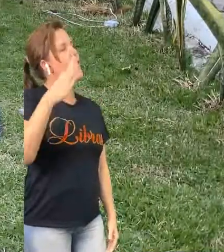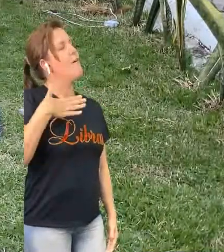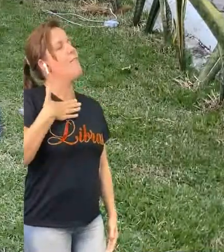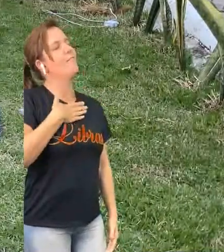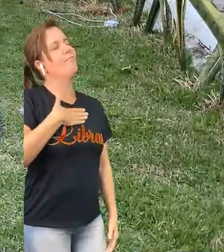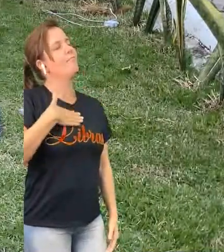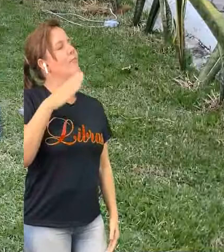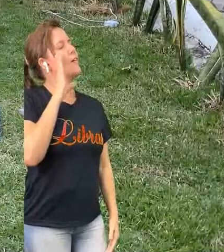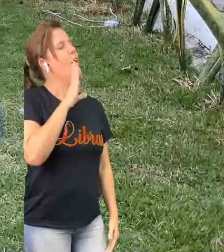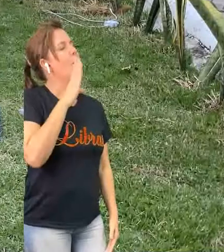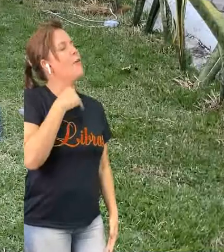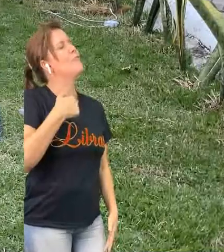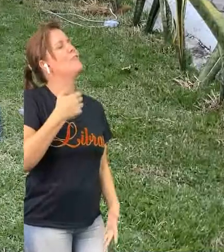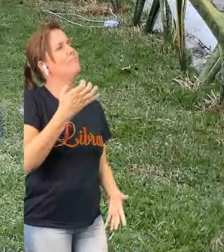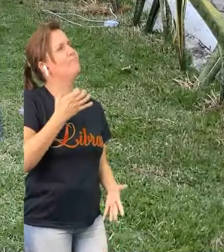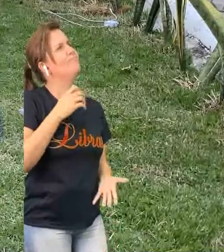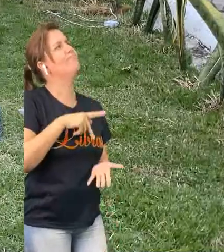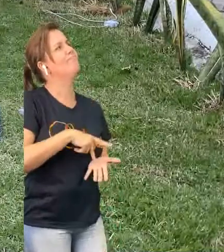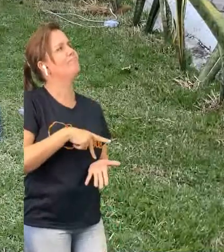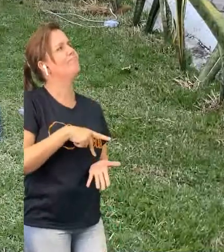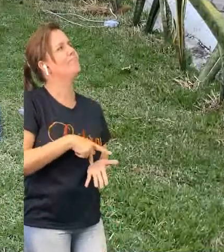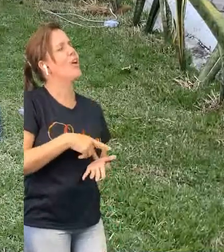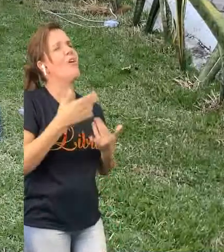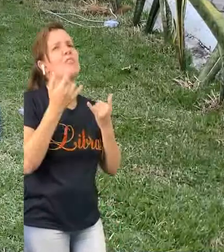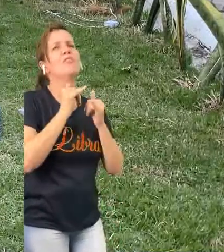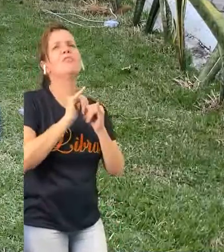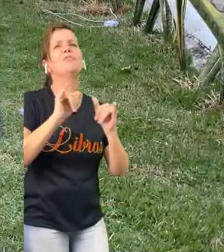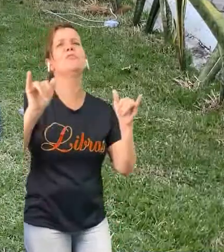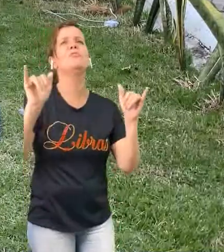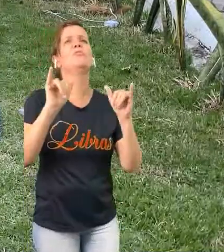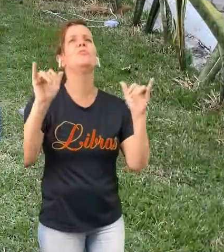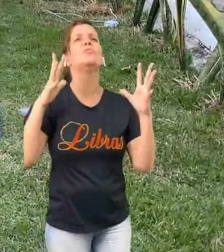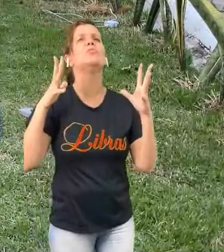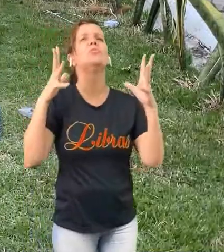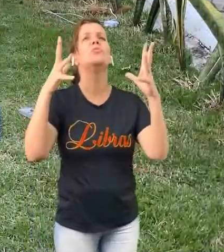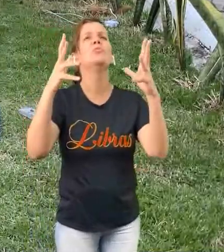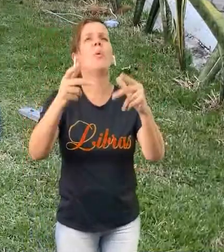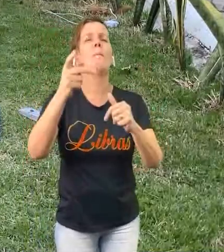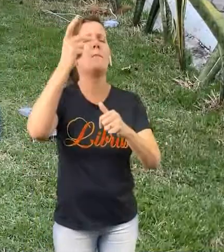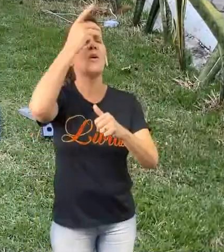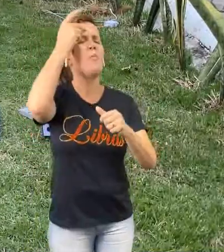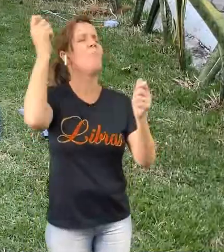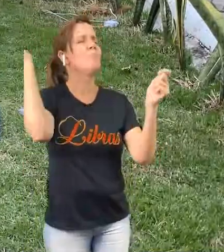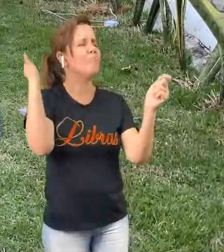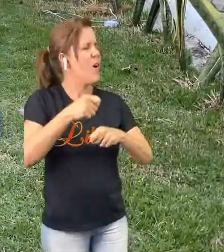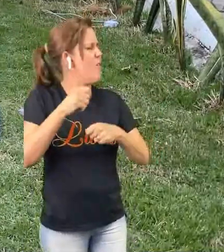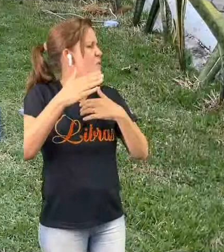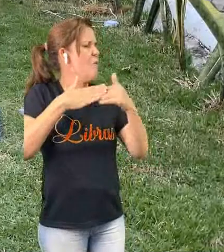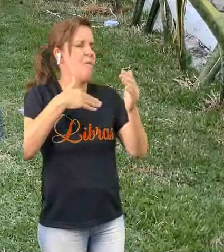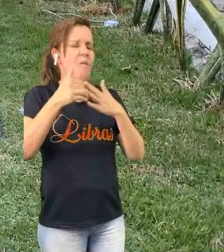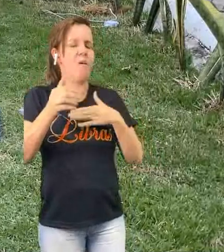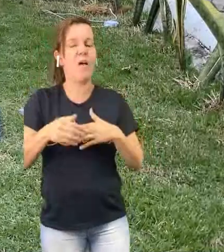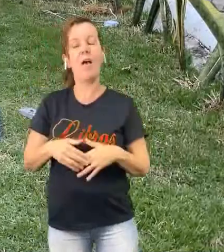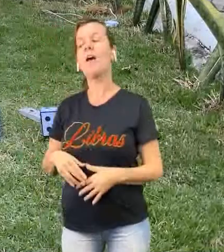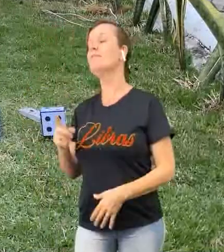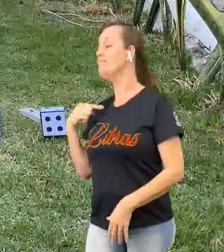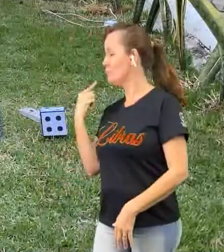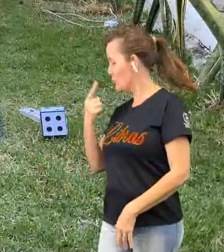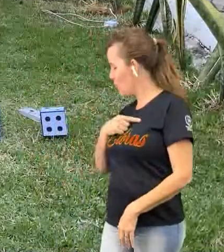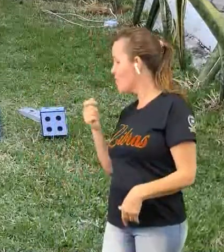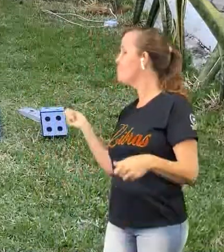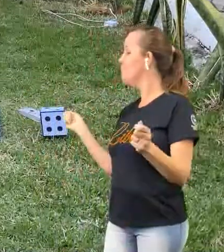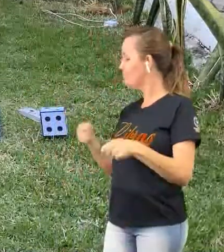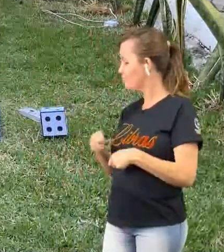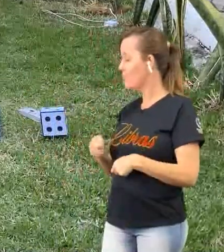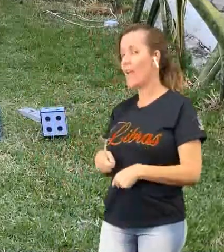fosse verdade. Eu queria falar para todas as crianças, vovó, que elas podem ser o que quiserem. E nós podemos,